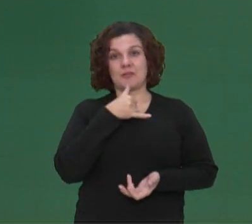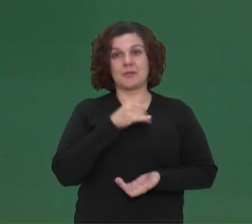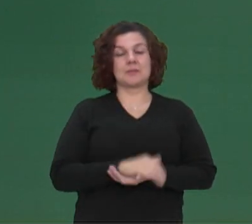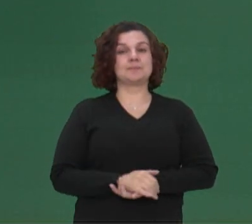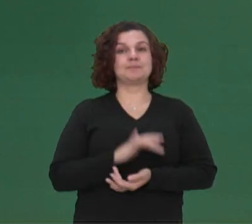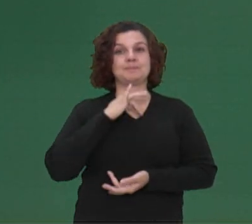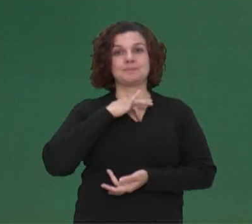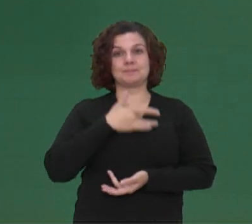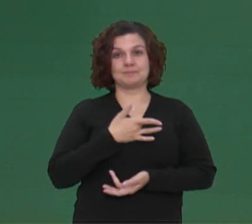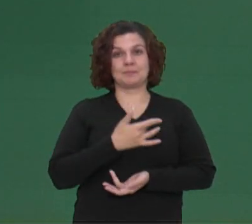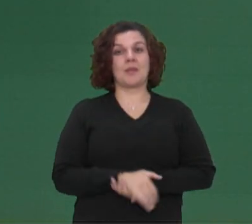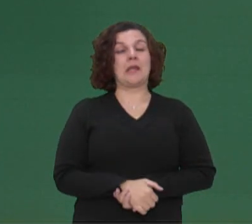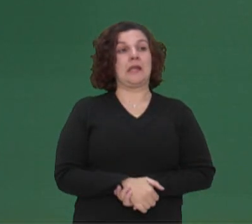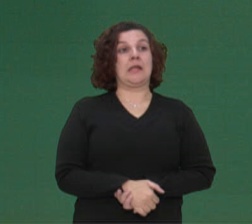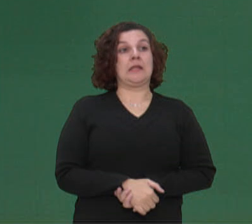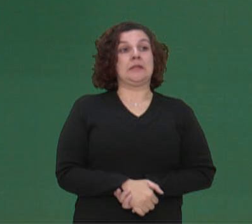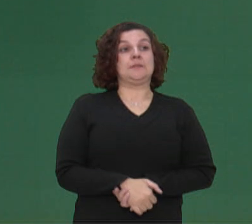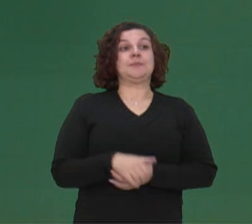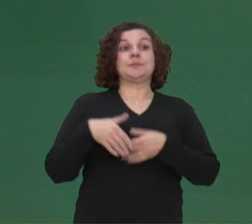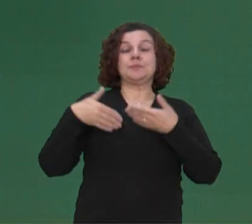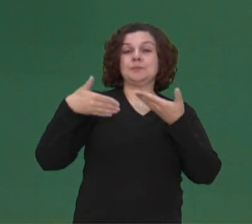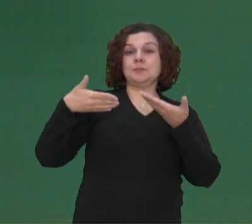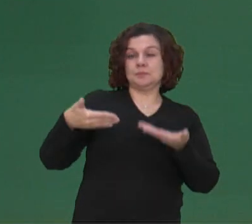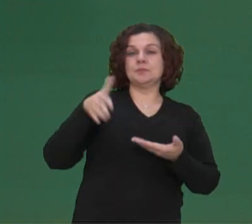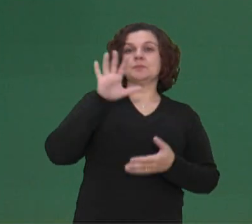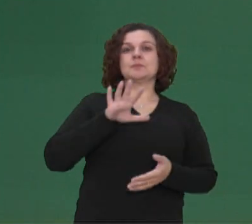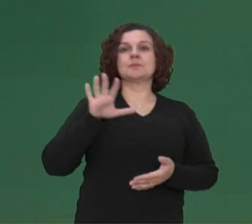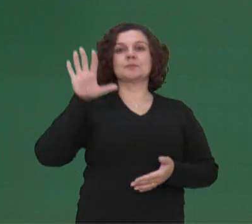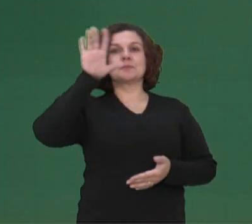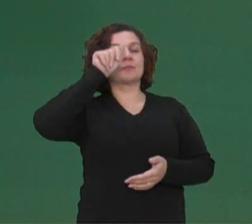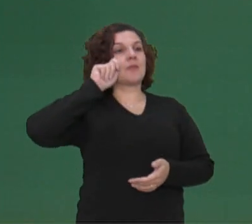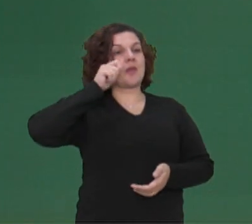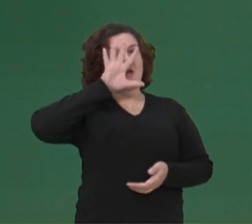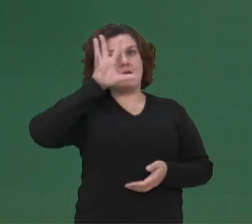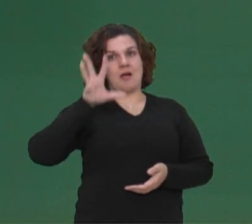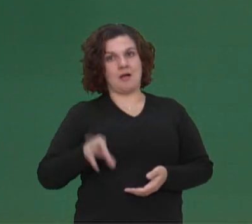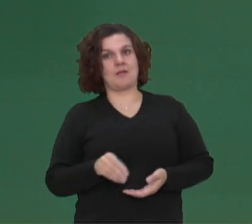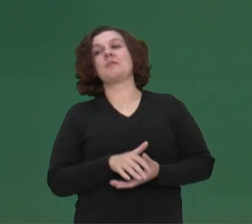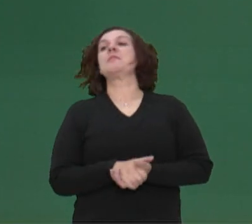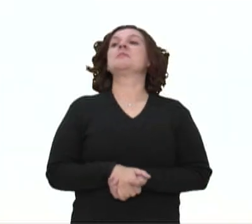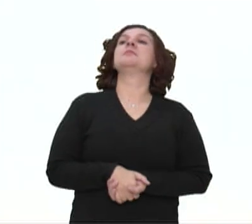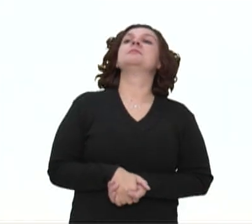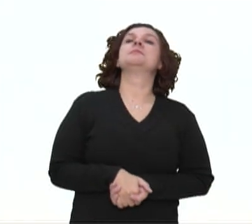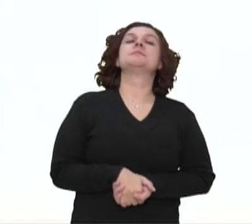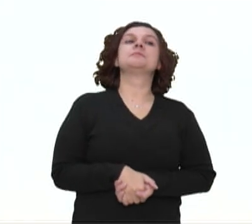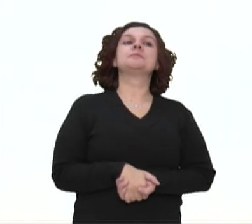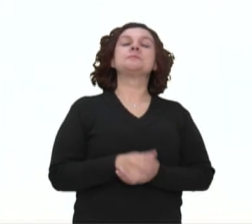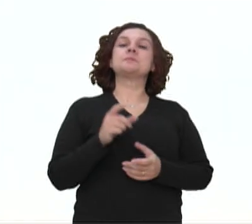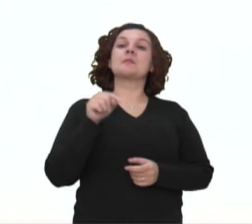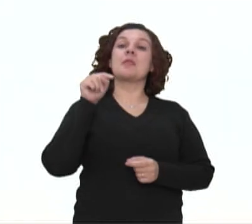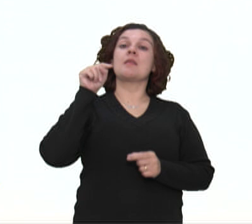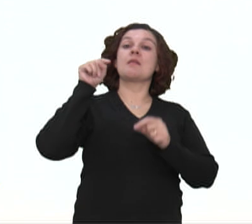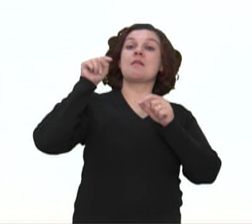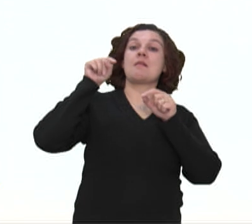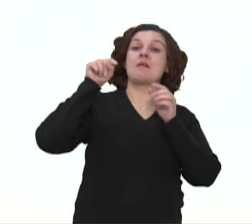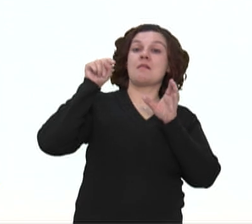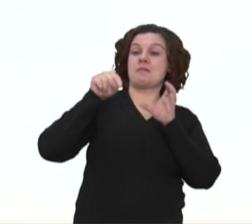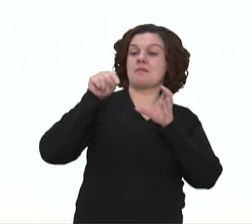ainda sobre questões regionais dentro do continente africano. Veja que legal. Aqui nós temos um